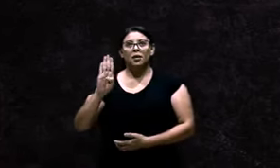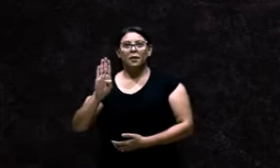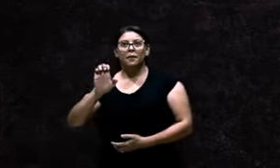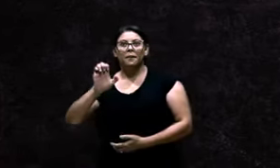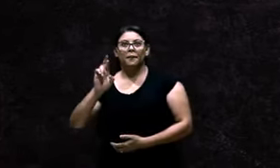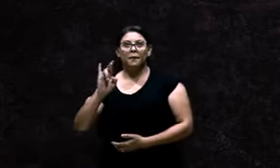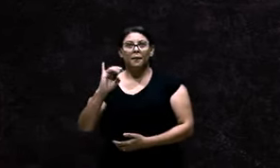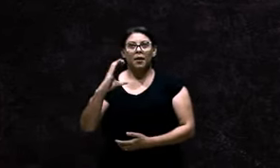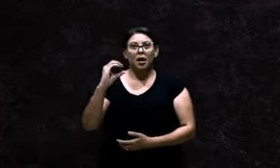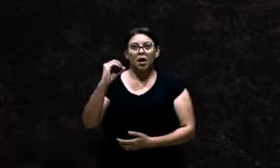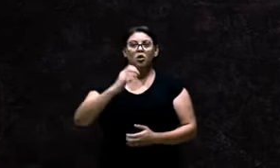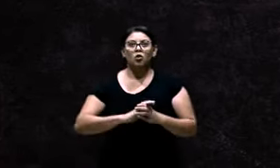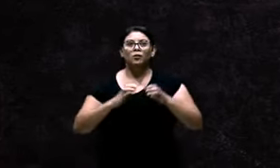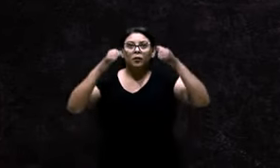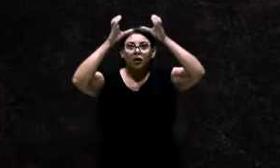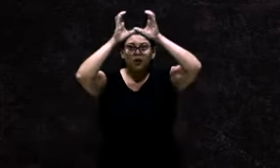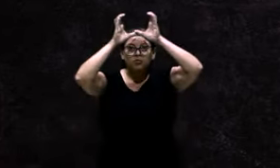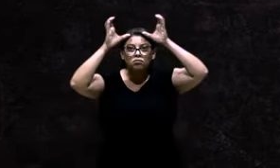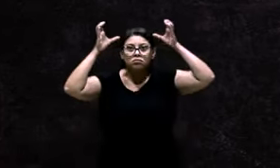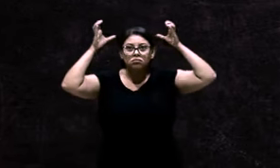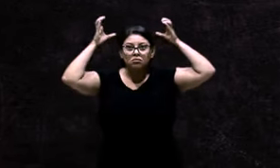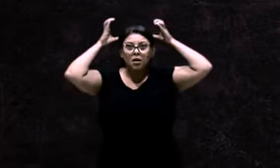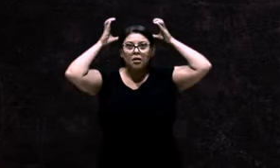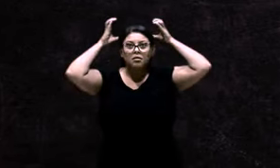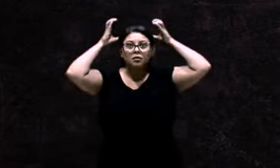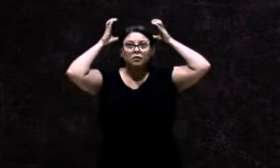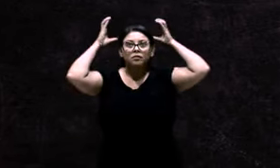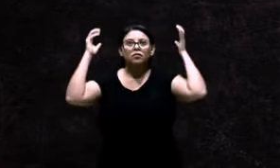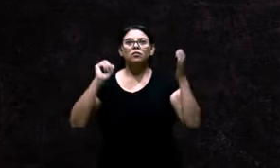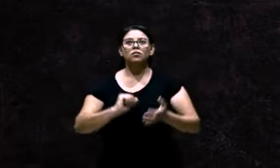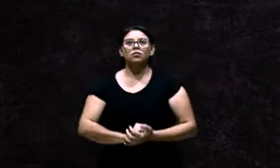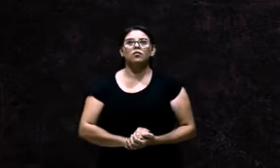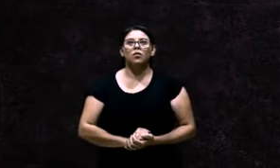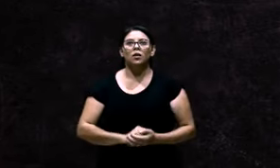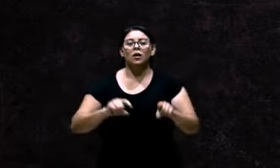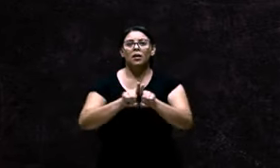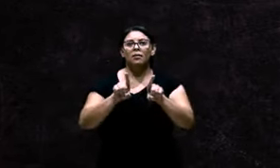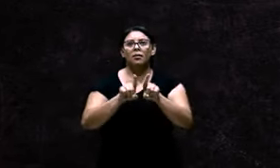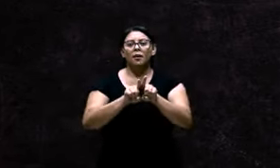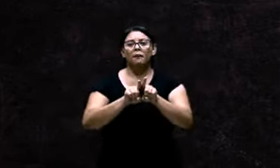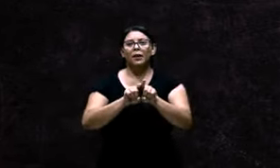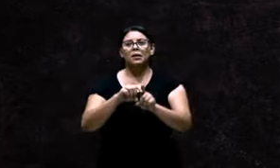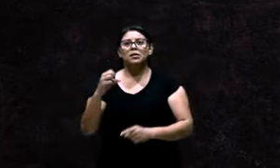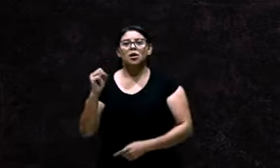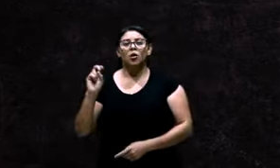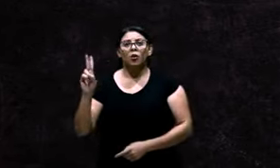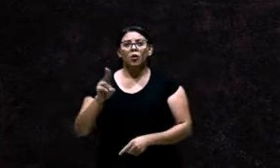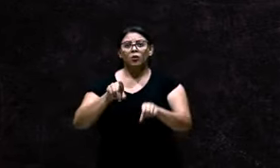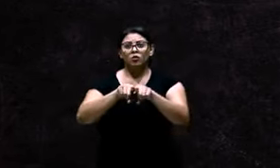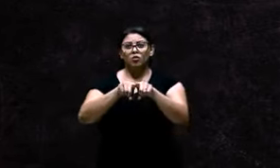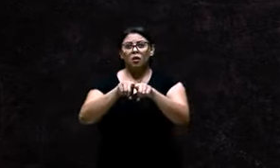Judéia, e Herodes o tetrarca da Galileia, e seu irmão Filipe o tetrarca